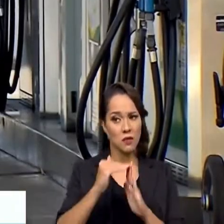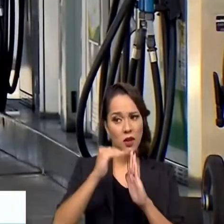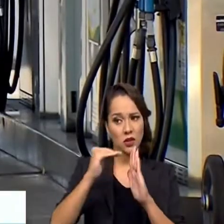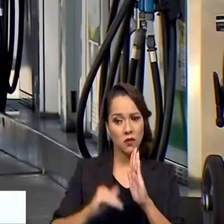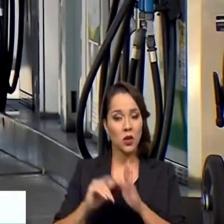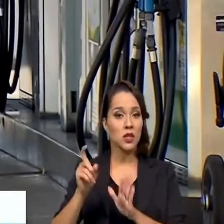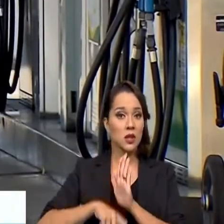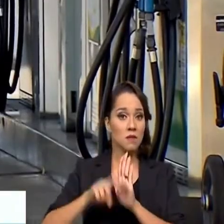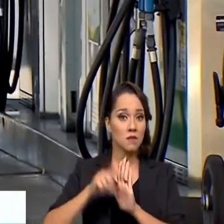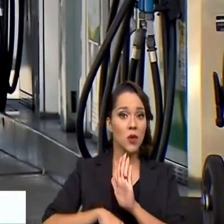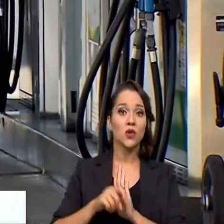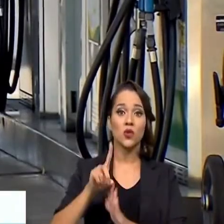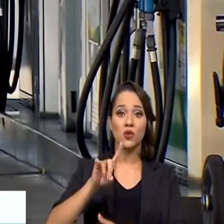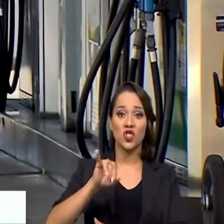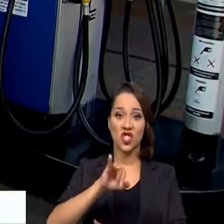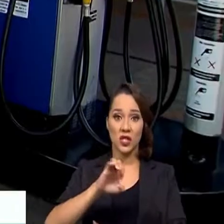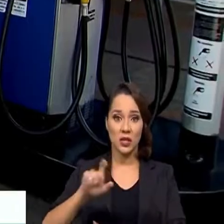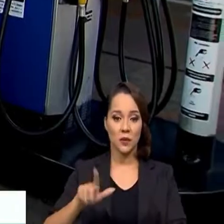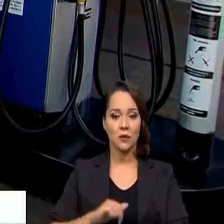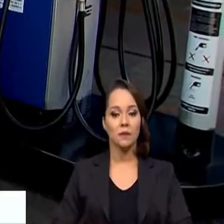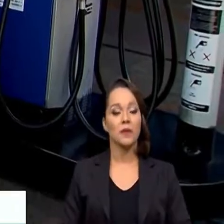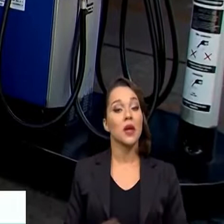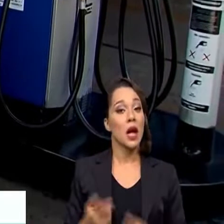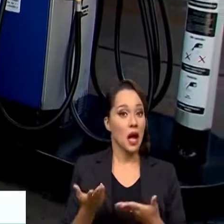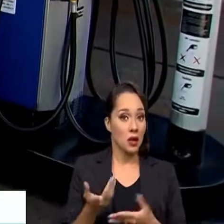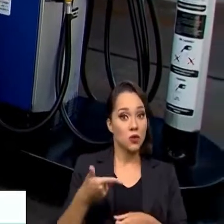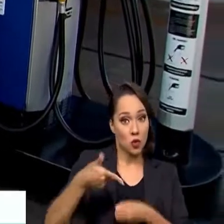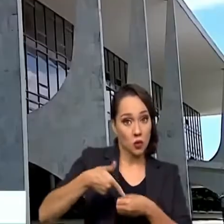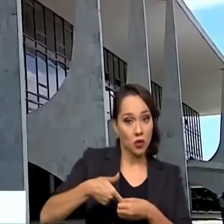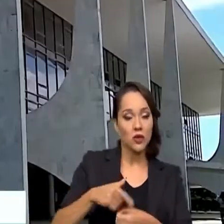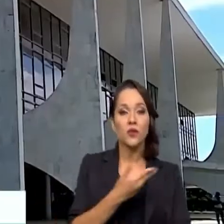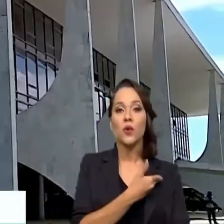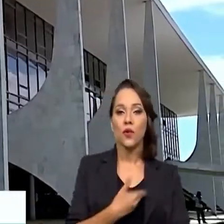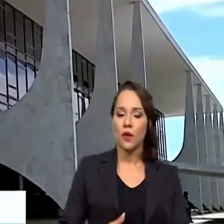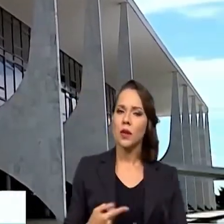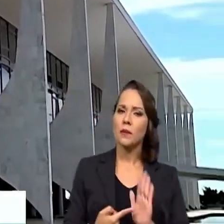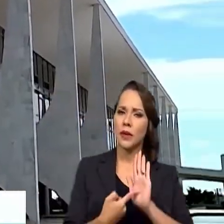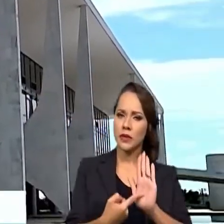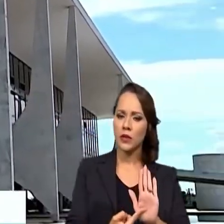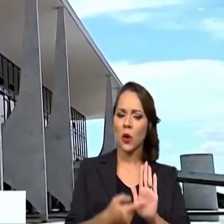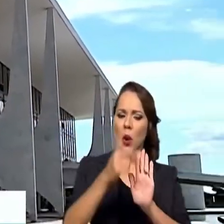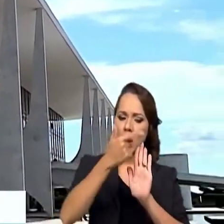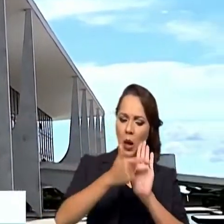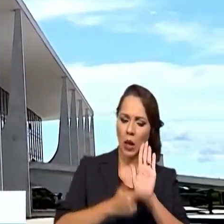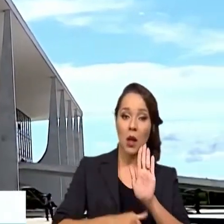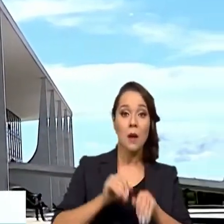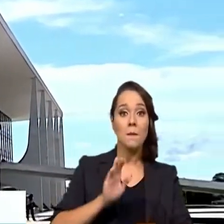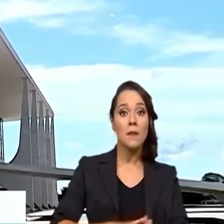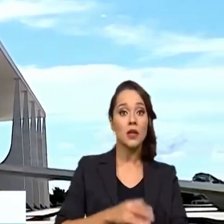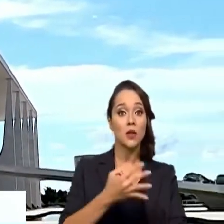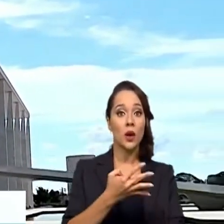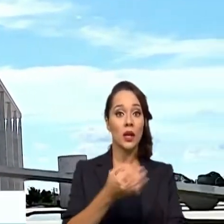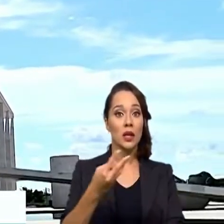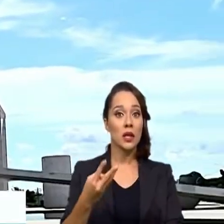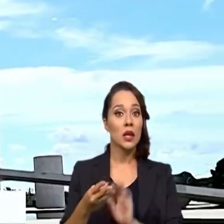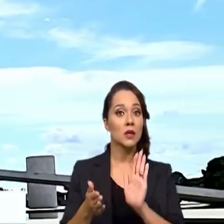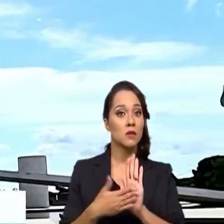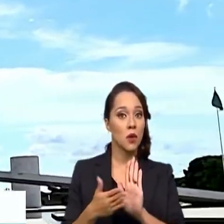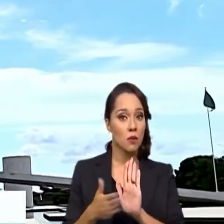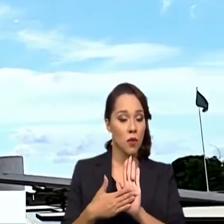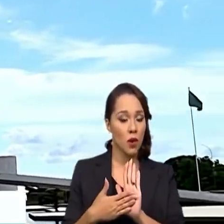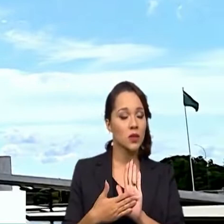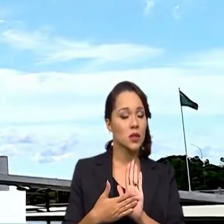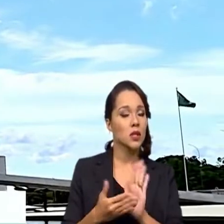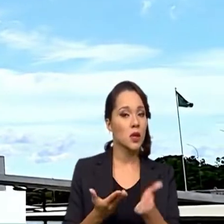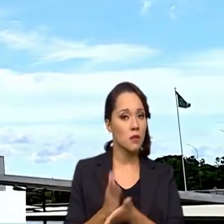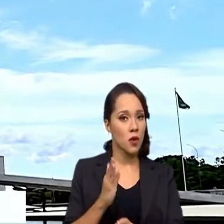os impostos sobre o diesel. Além dos combustíveis, o governo apresentou uma lista com mais 43 propostas a